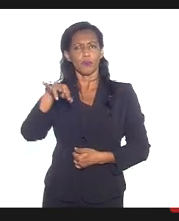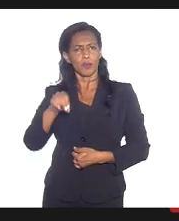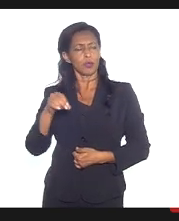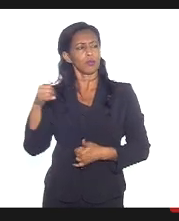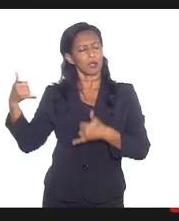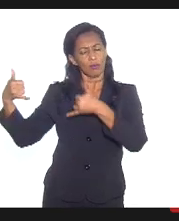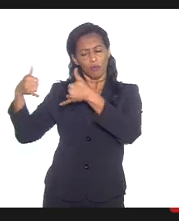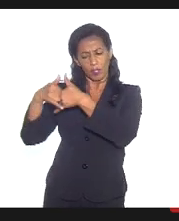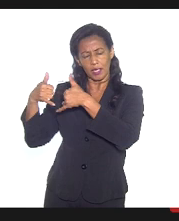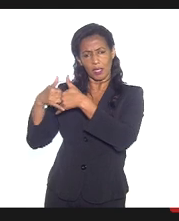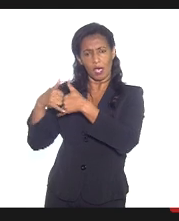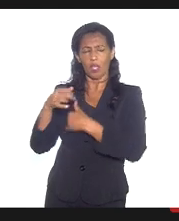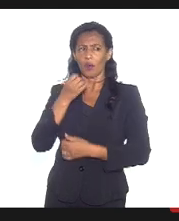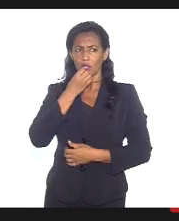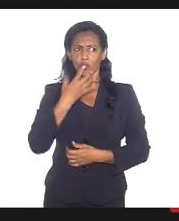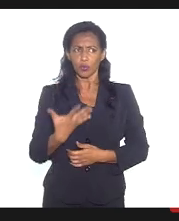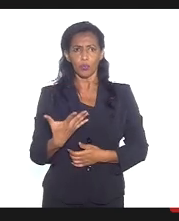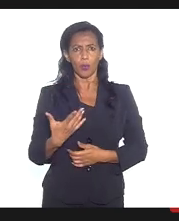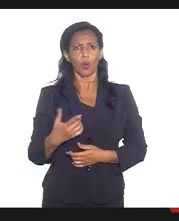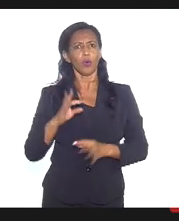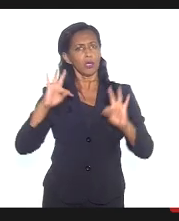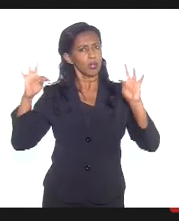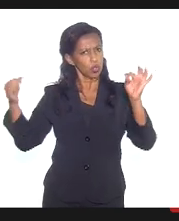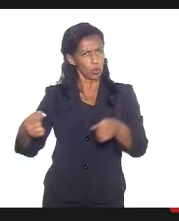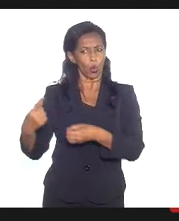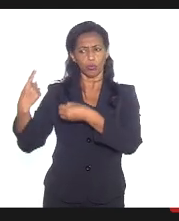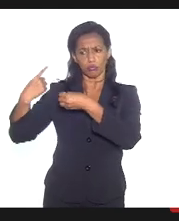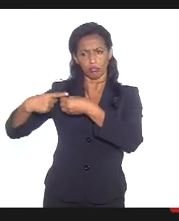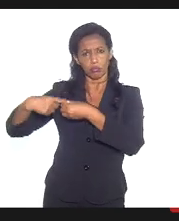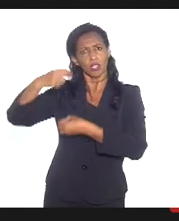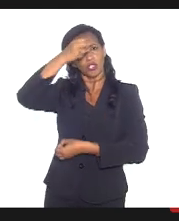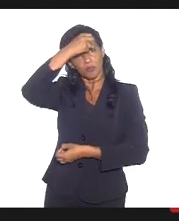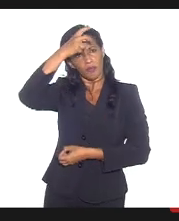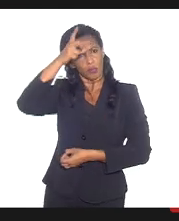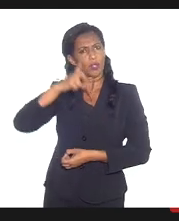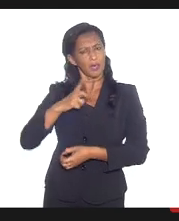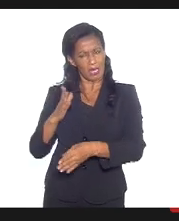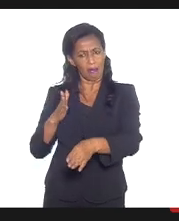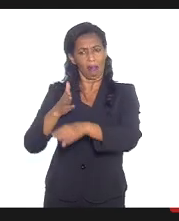isso. Eu acho muito bom que os municípios tenham acesso ao CIPETRO, como o Estado tem.